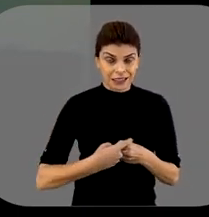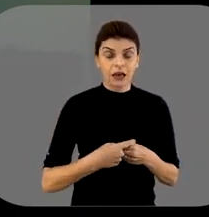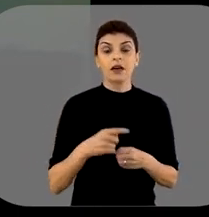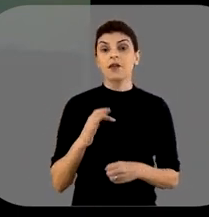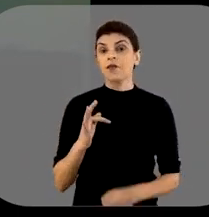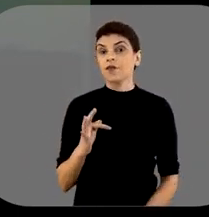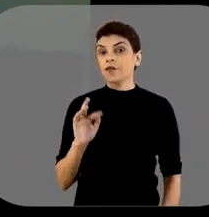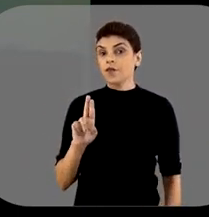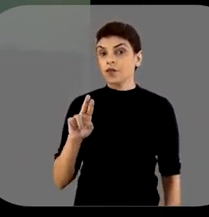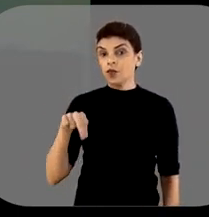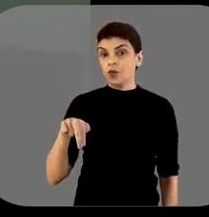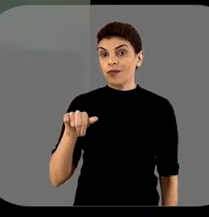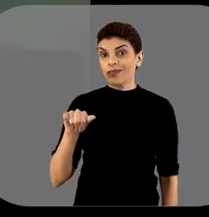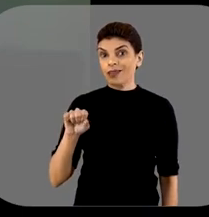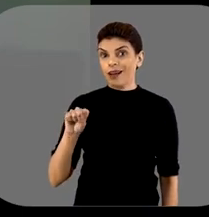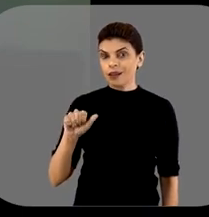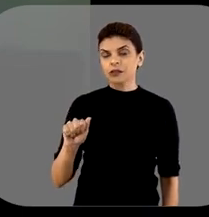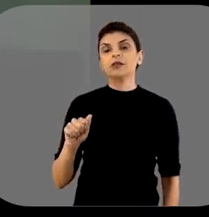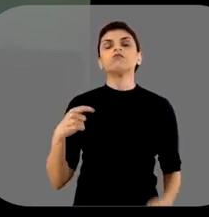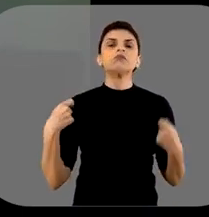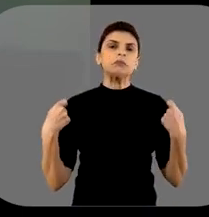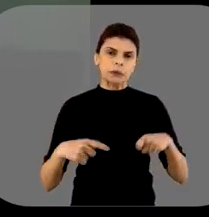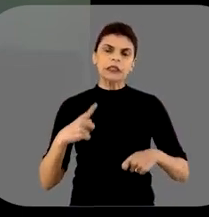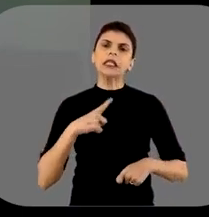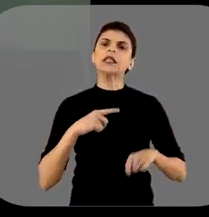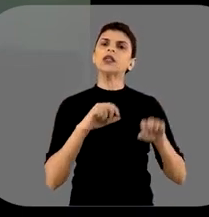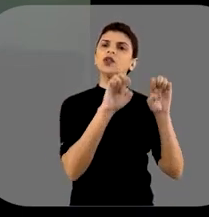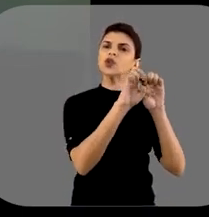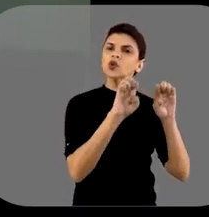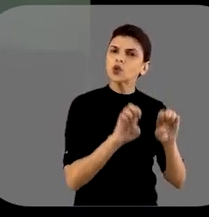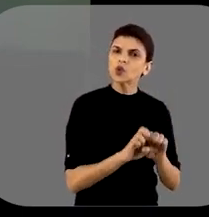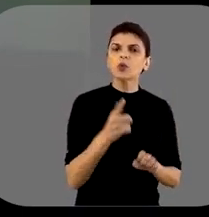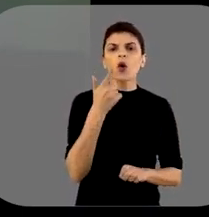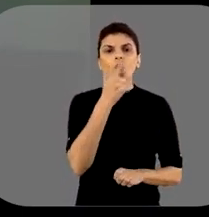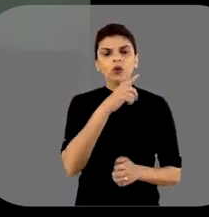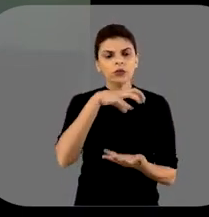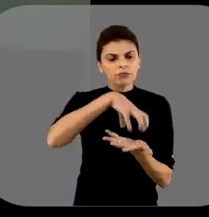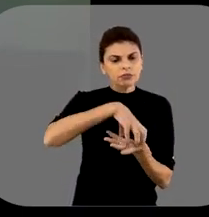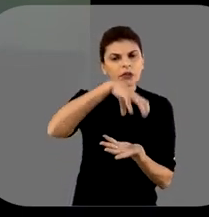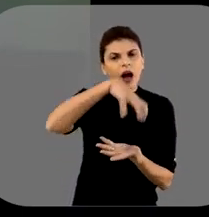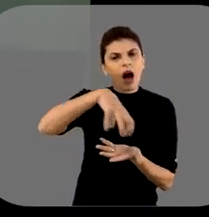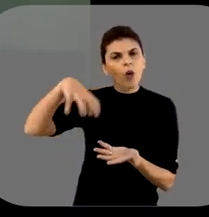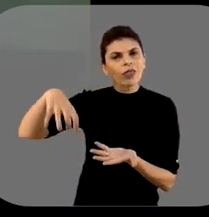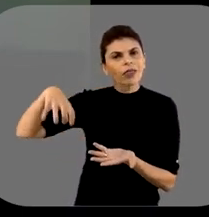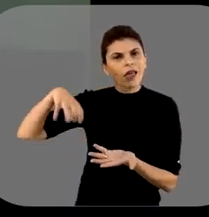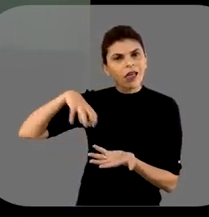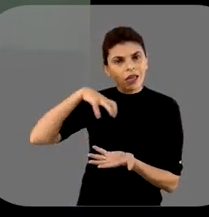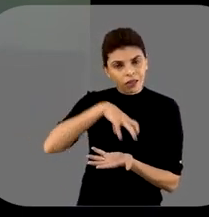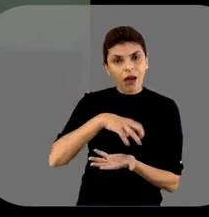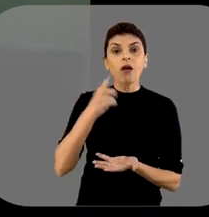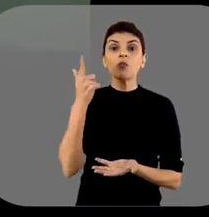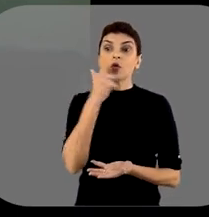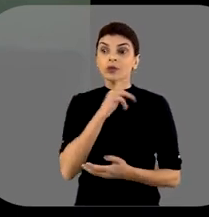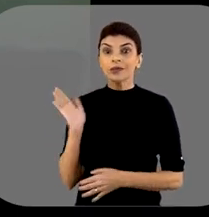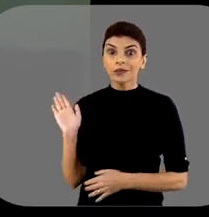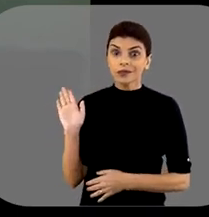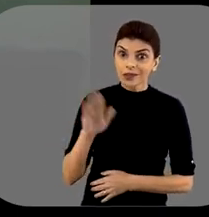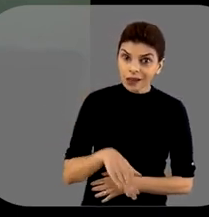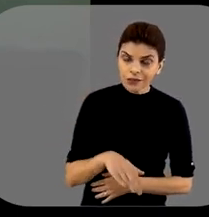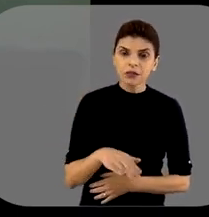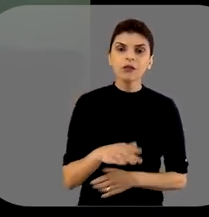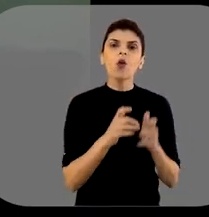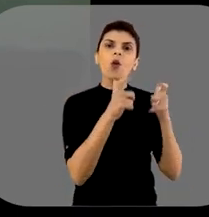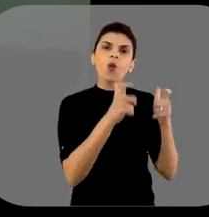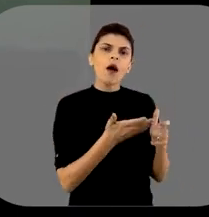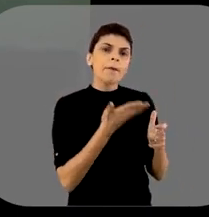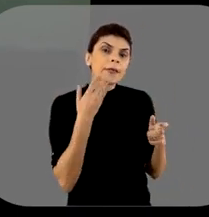a FUNASA tem que ter estruturas para tirar esse paciente da aldeia, para trazer ele para o polo